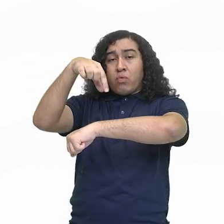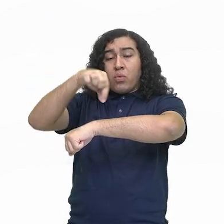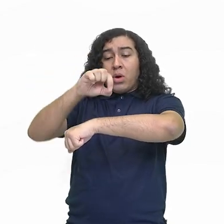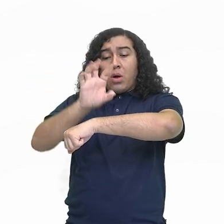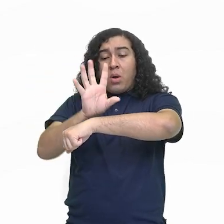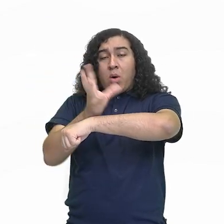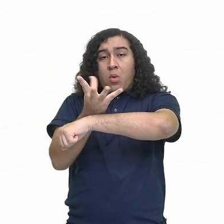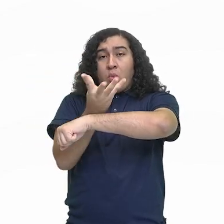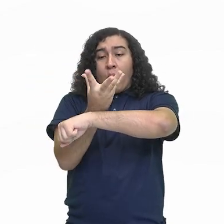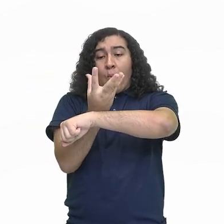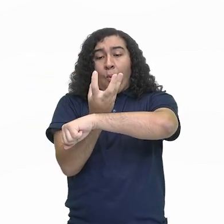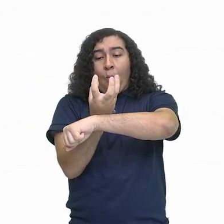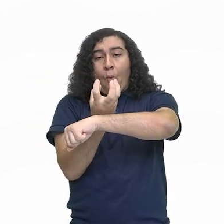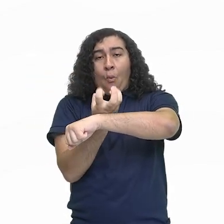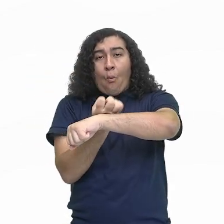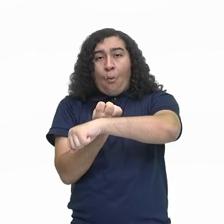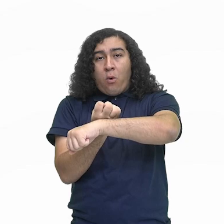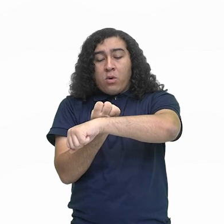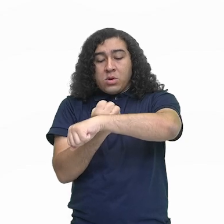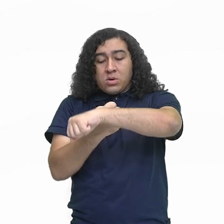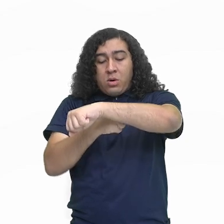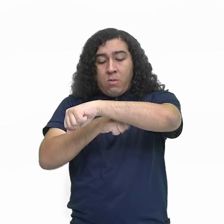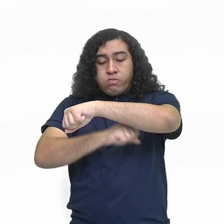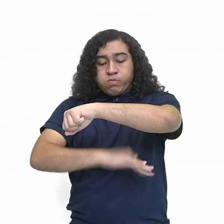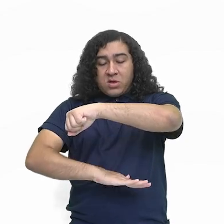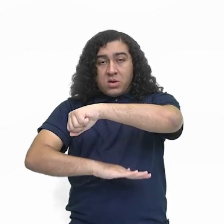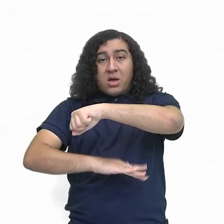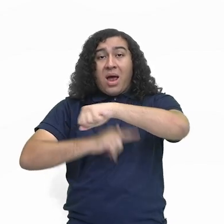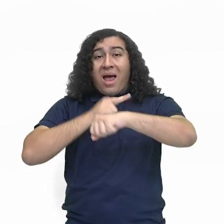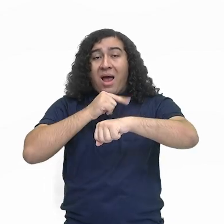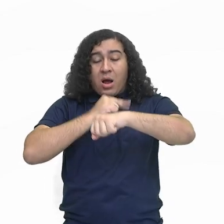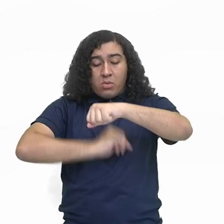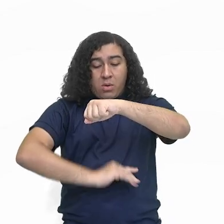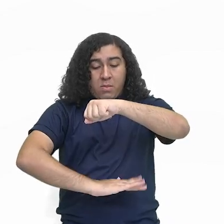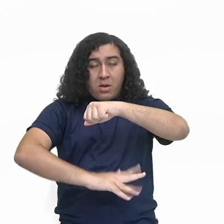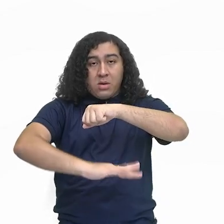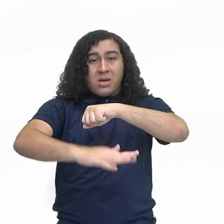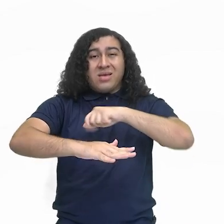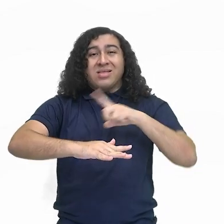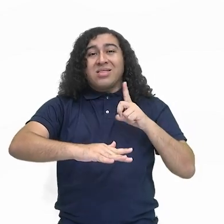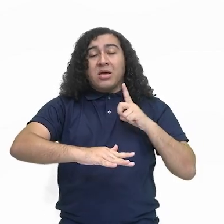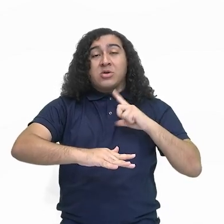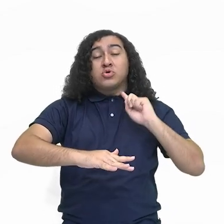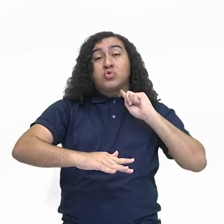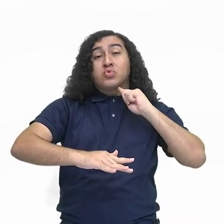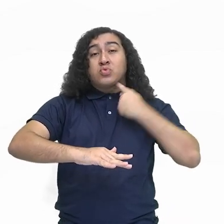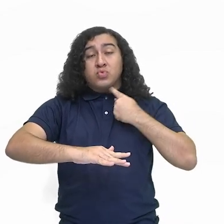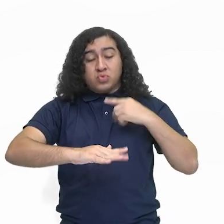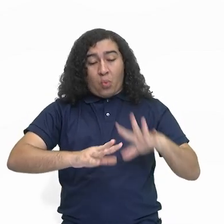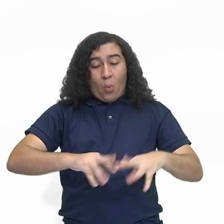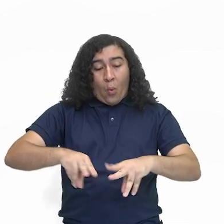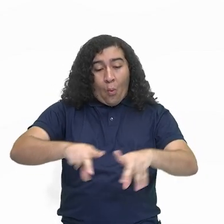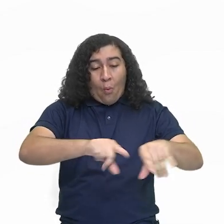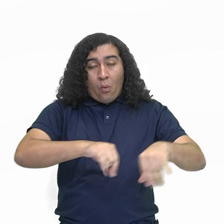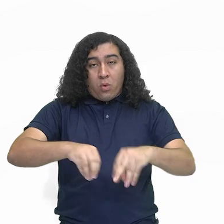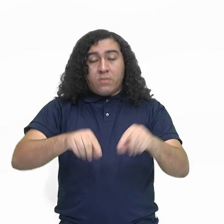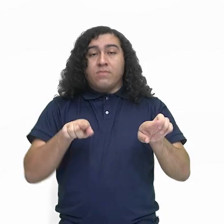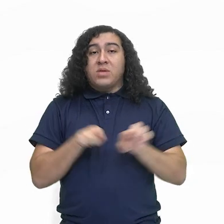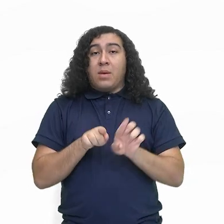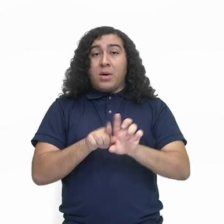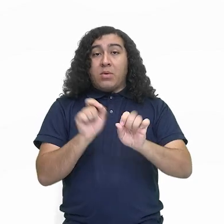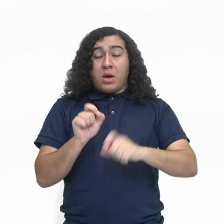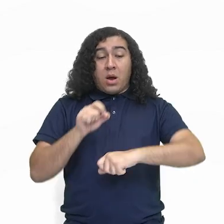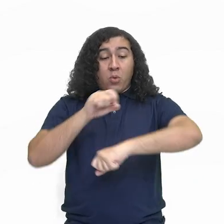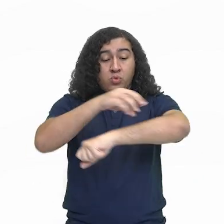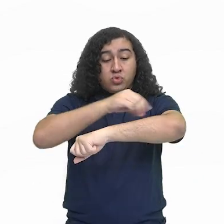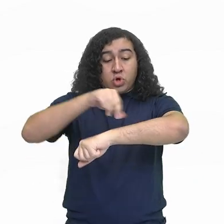em contato ali com o solo e penetrar nos lençóis freáticos. Eleva também a acidez do solo, aquele solo ele